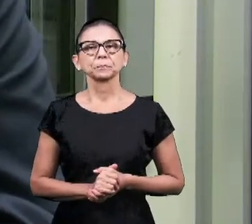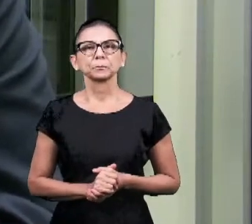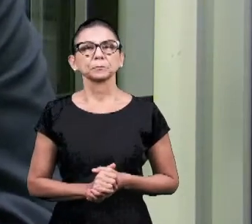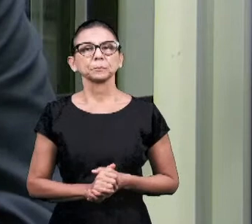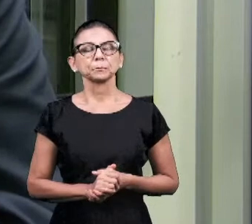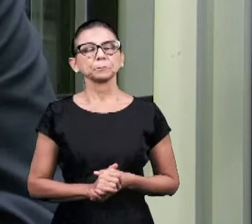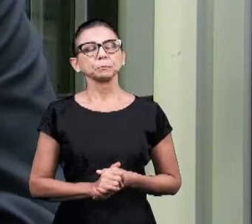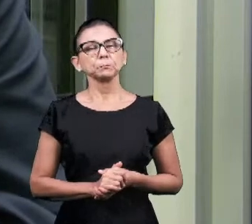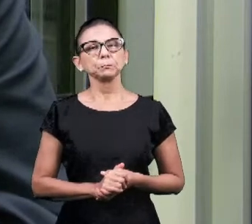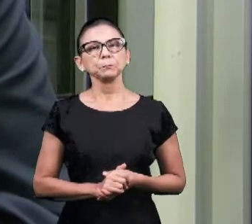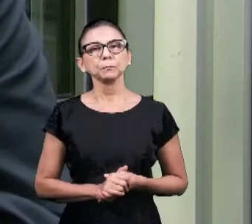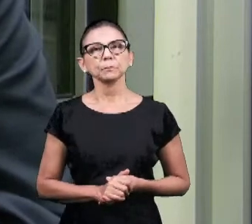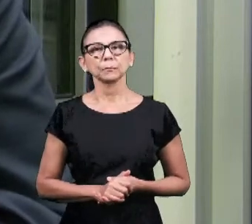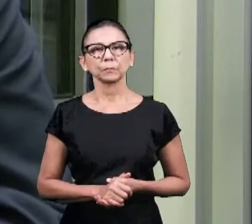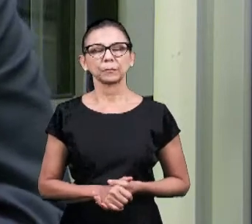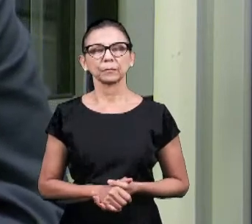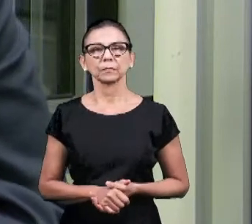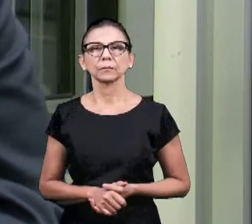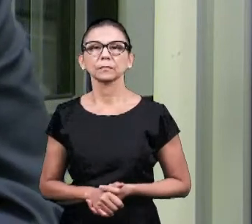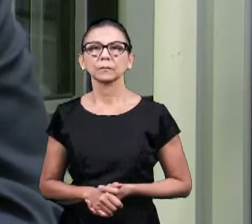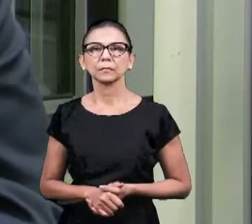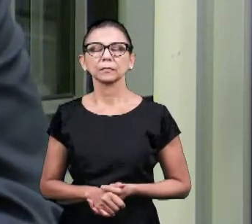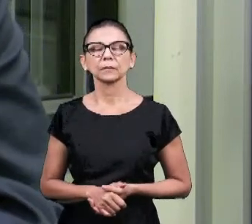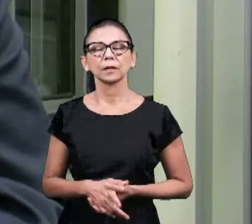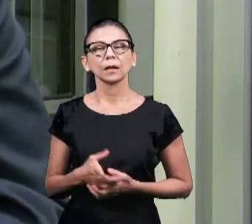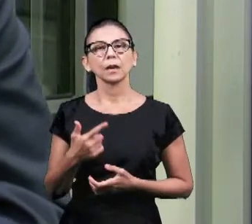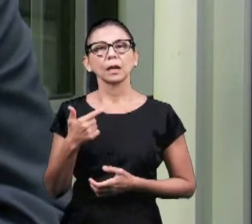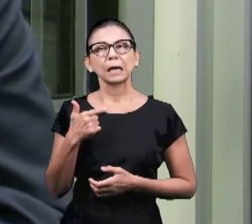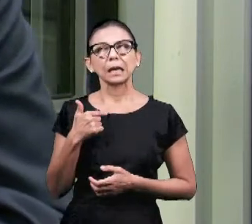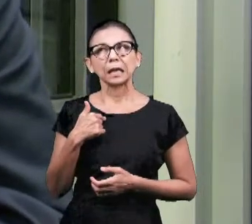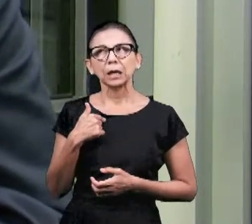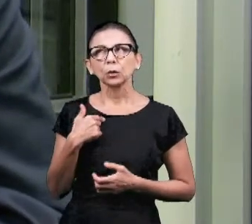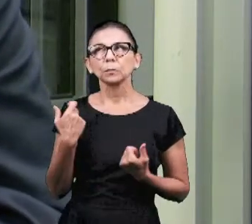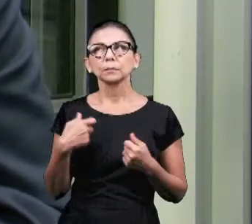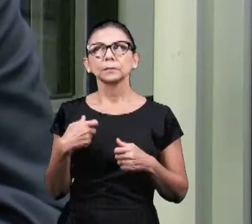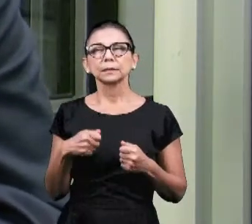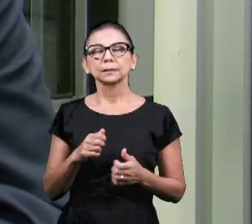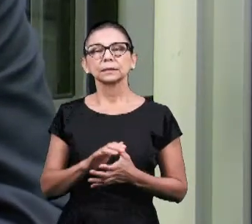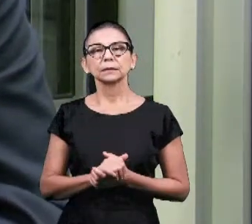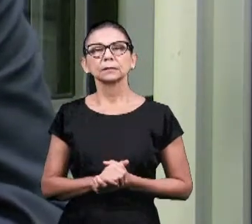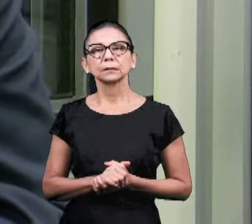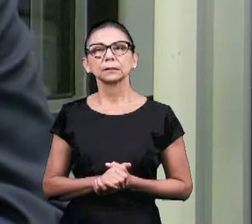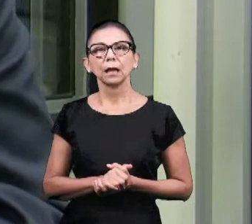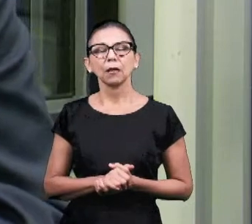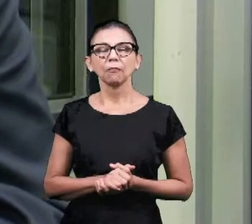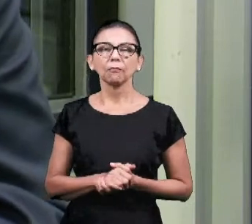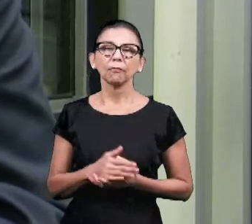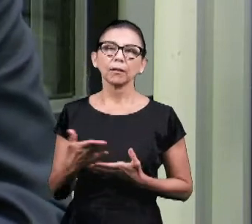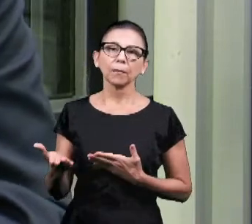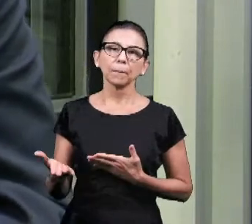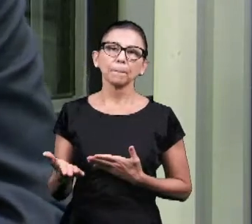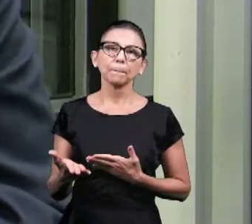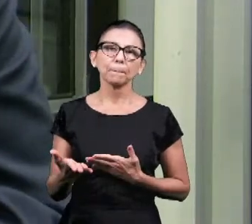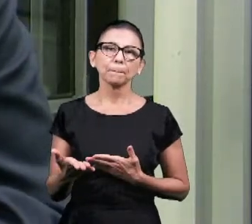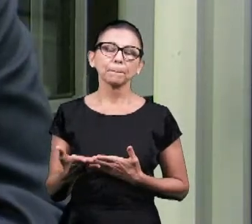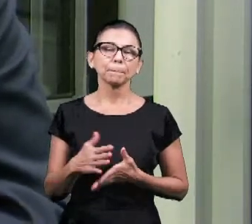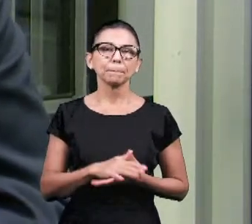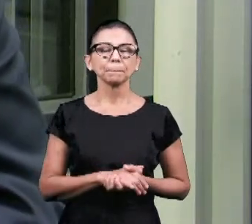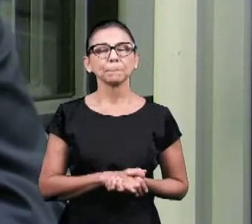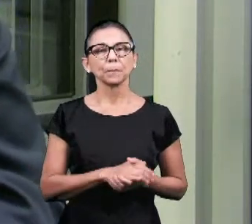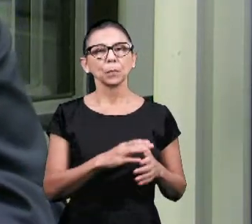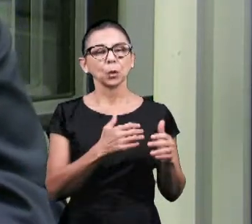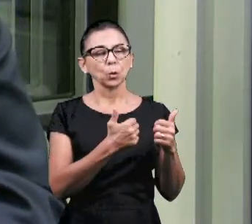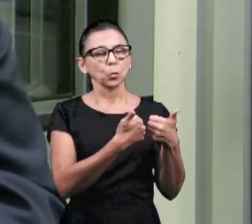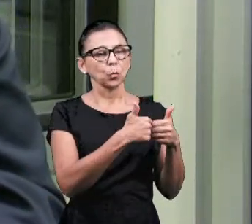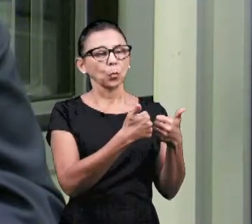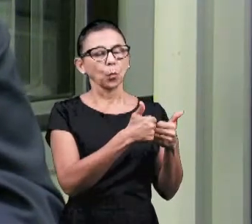E eu tinha que levar um ônibus com os irmãos de Burarama para o Manaim. Então o que